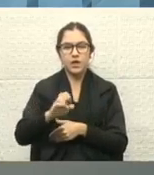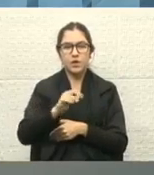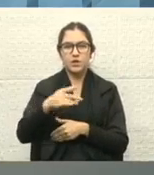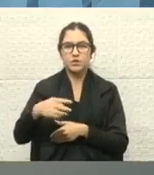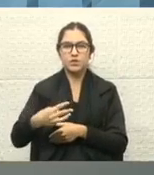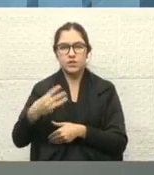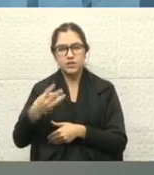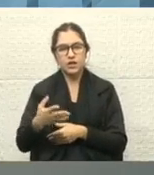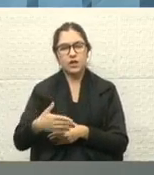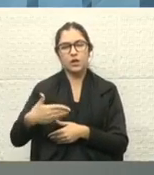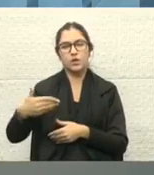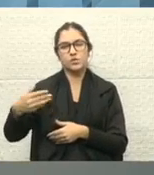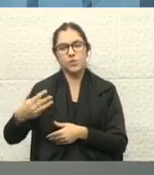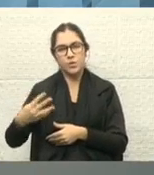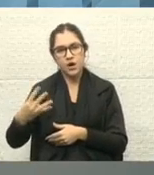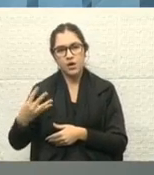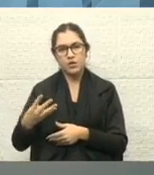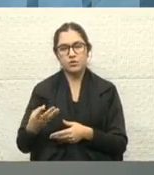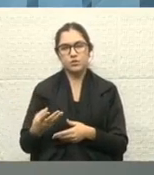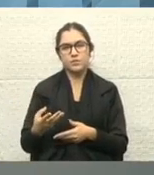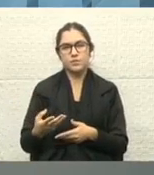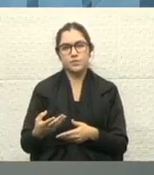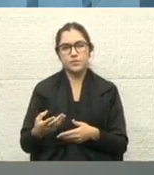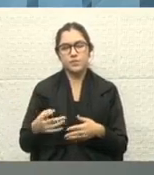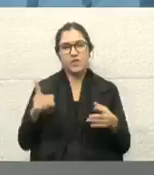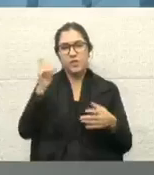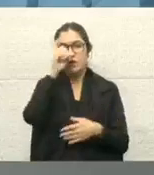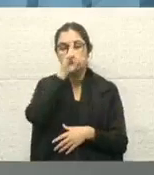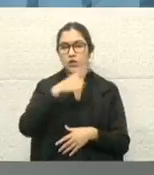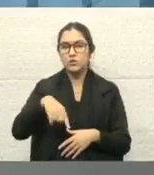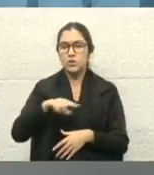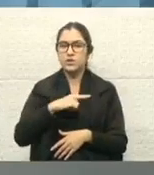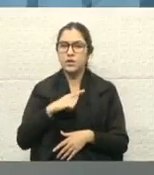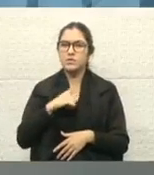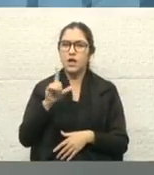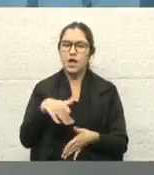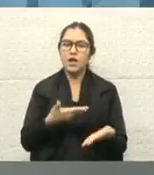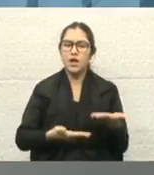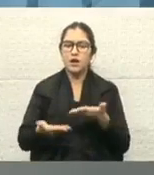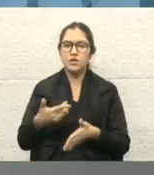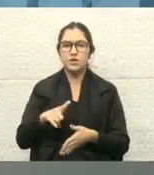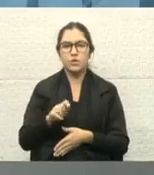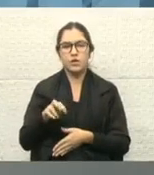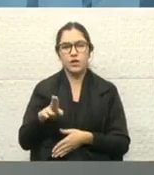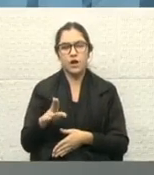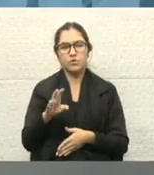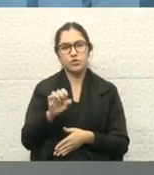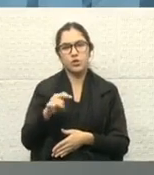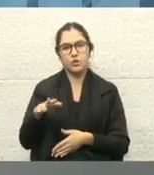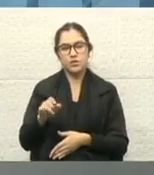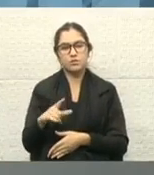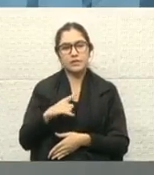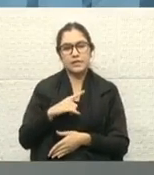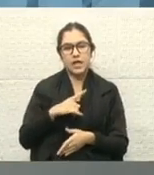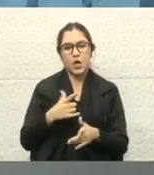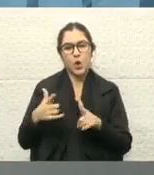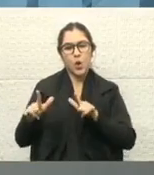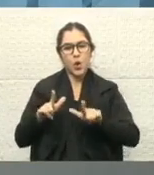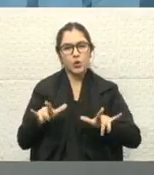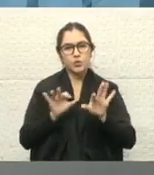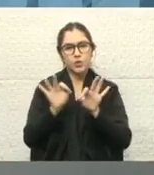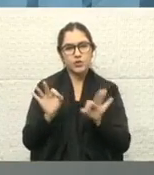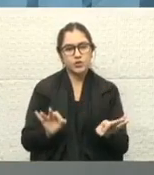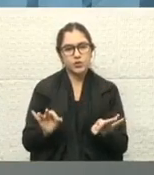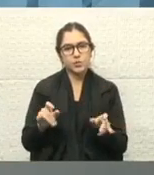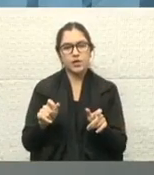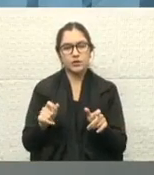de terceiro, quarto grau. A dificuldade que nós teremos será em relação ao grau da equação. Existirão outros procedimentos